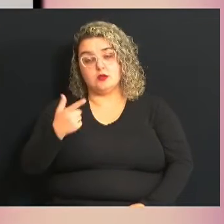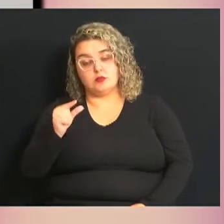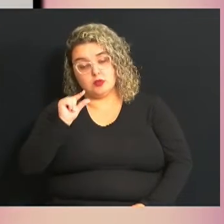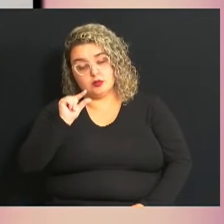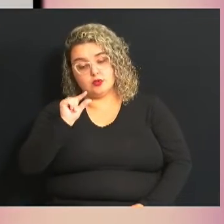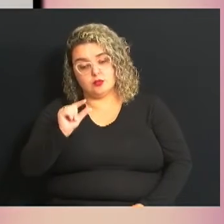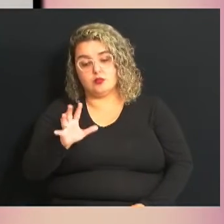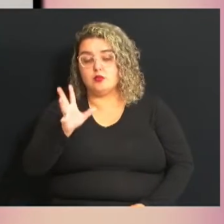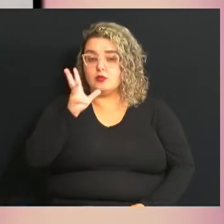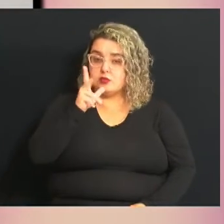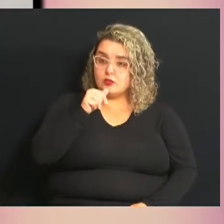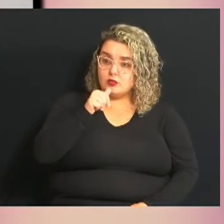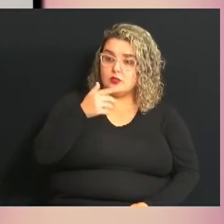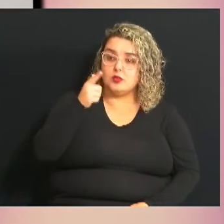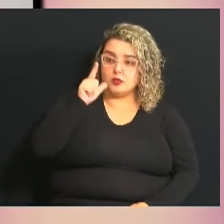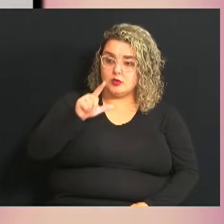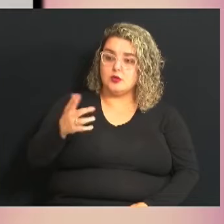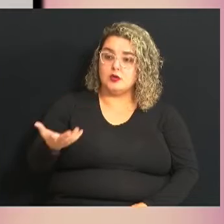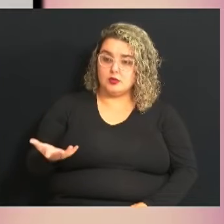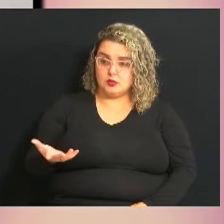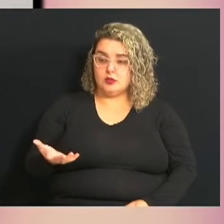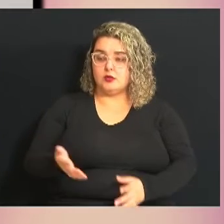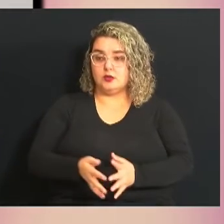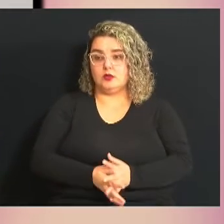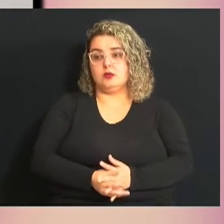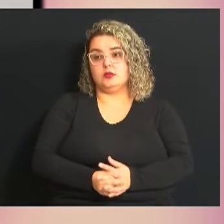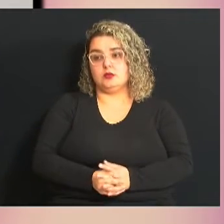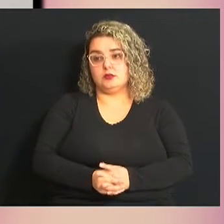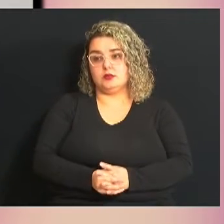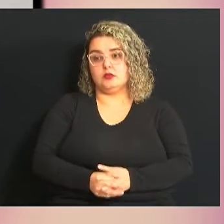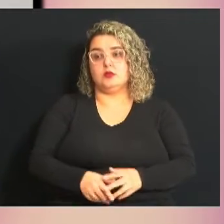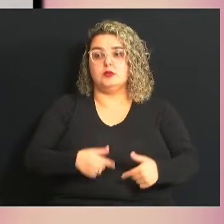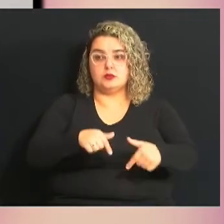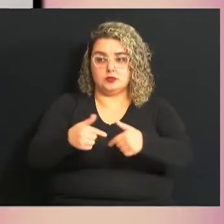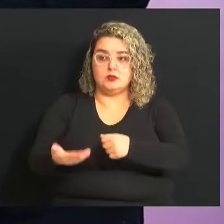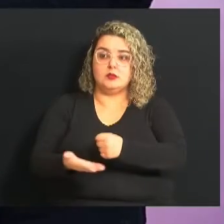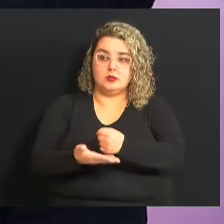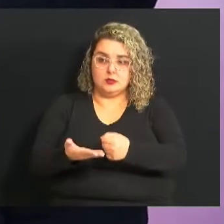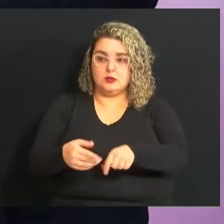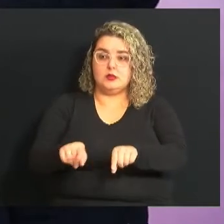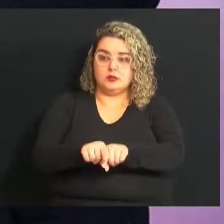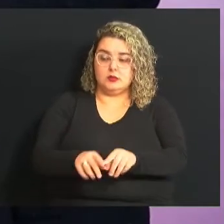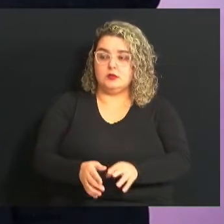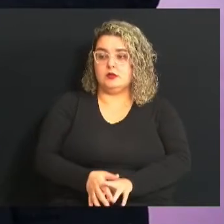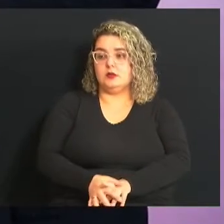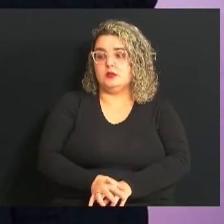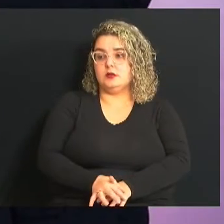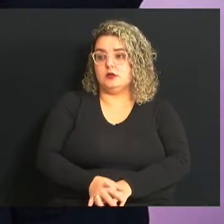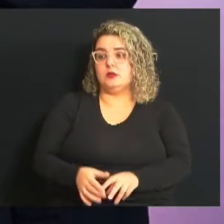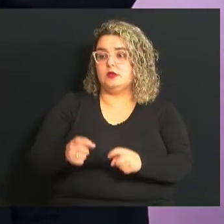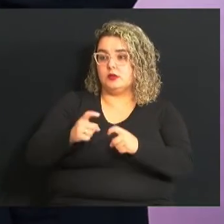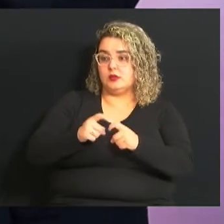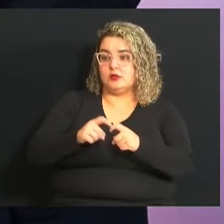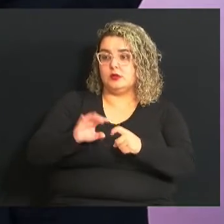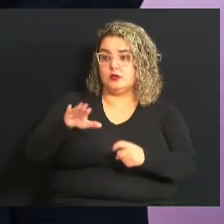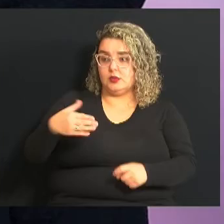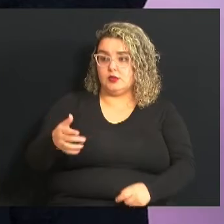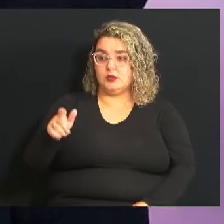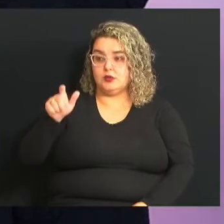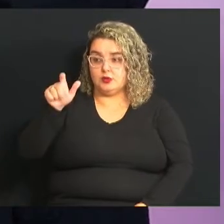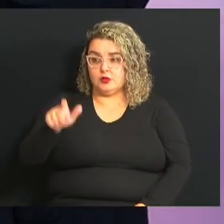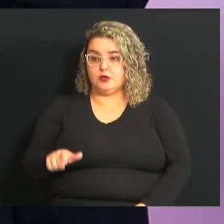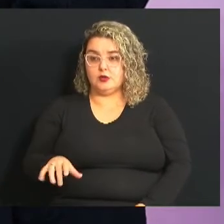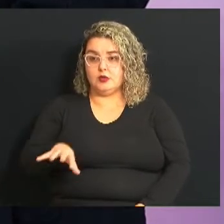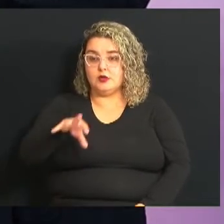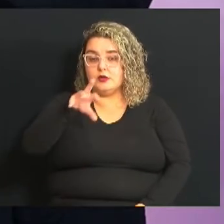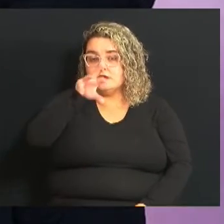atingidos também, né? Isso os trabalhos científicos embasam bastante nisso aí. E doutor, quando a pessoa volta ali a sentir o